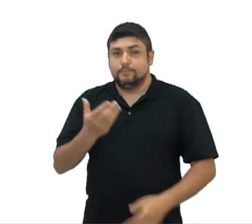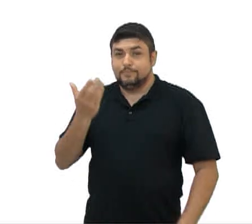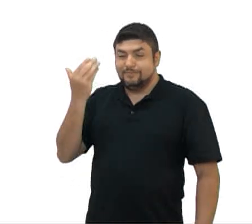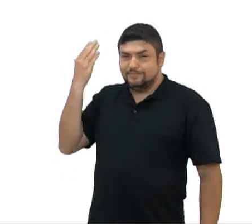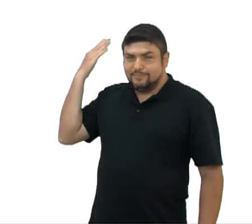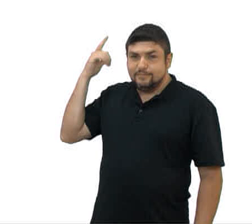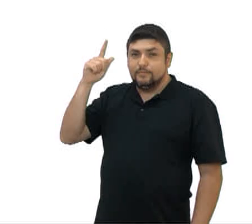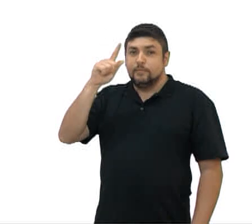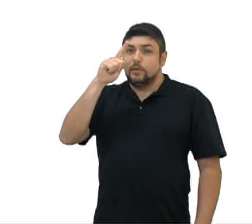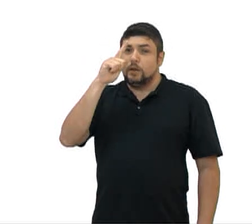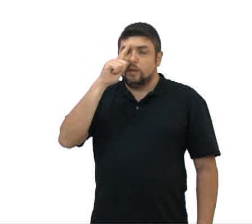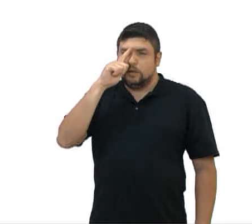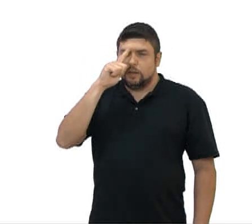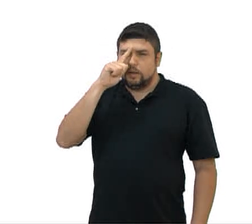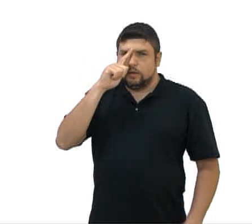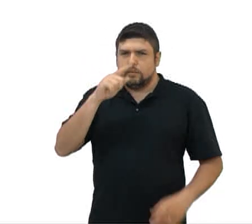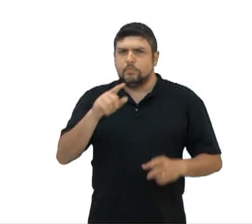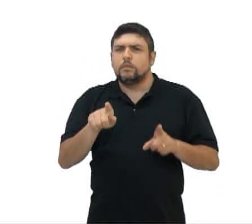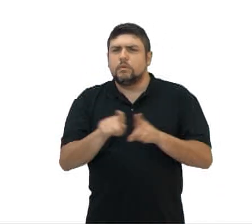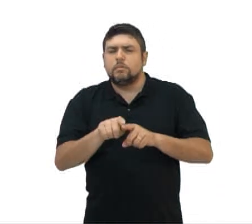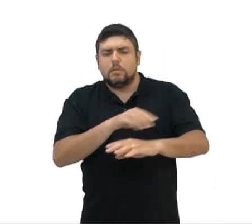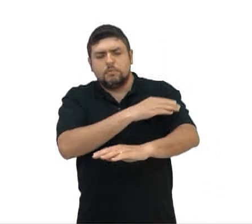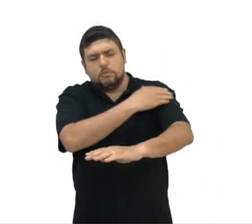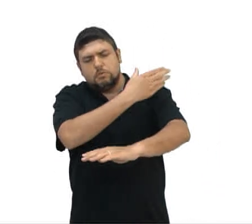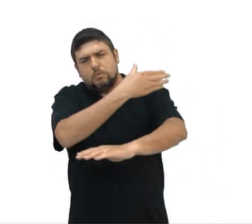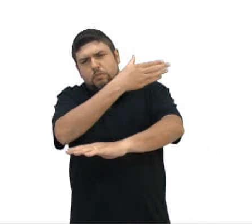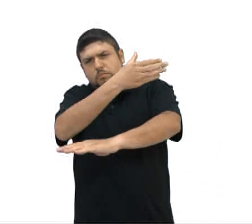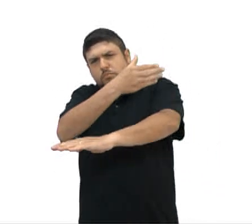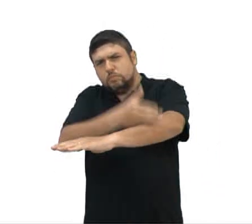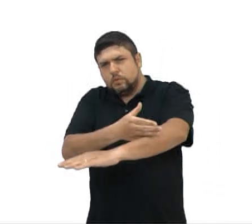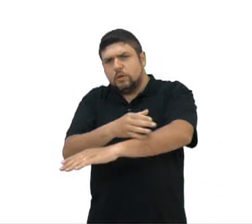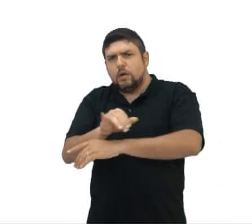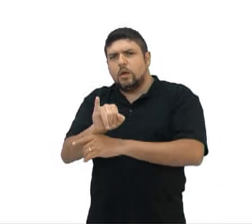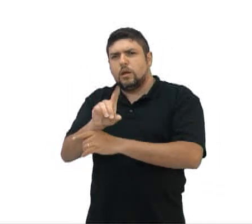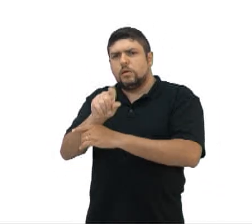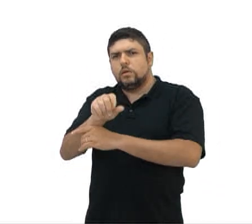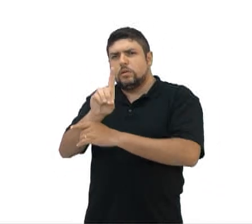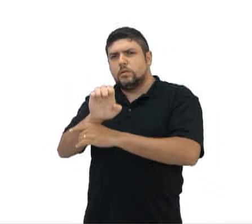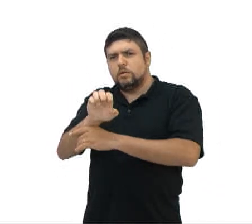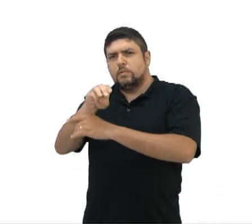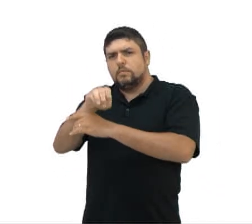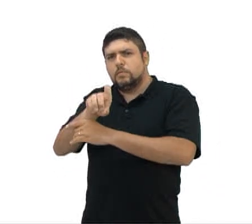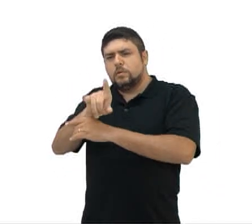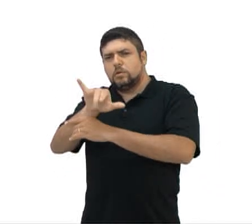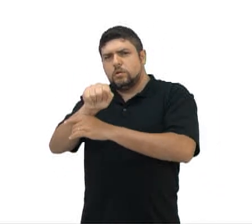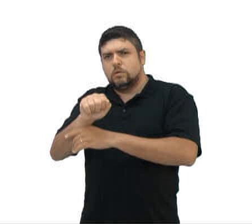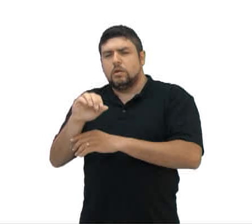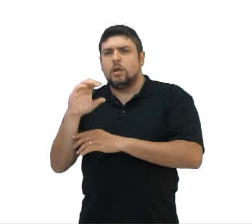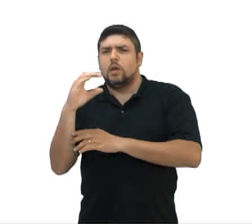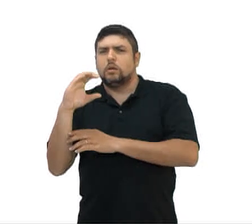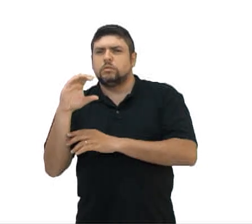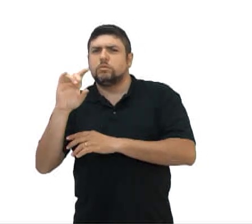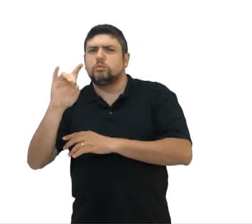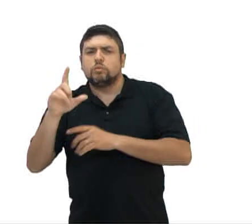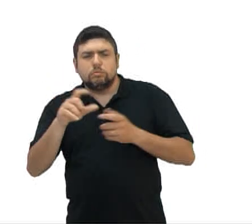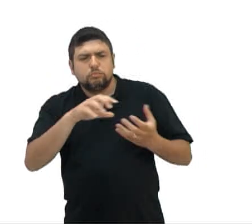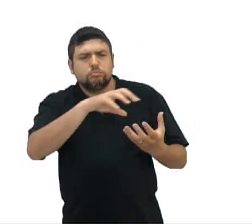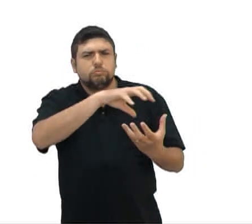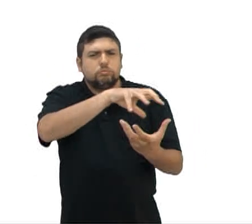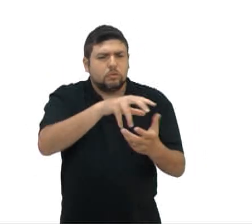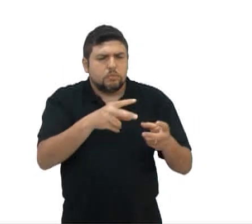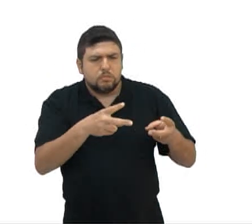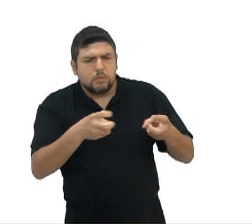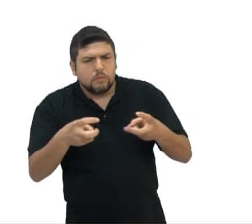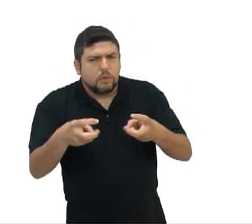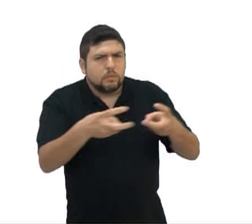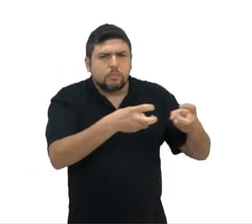Antiga e durante boa parte da Idade Média, a ciência era um tipo de conhecimento voltado para a descrição dos fenômenos terrestres e para a